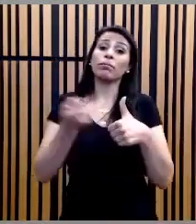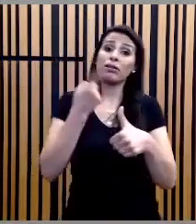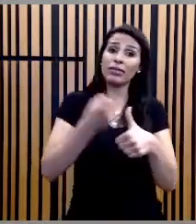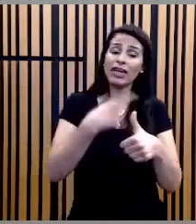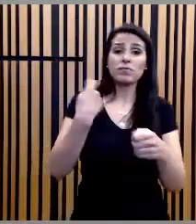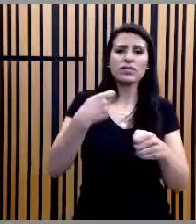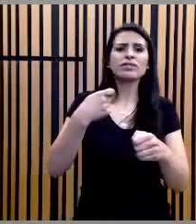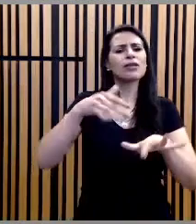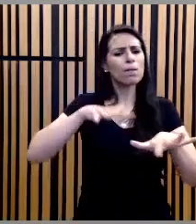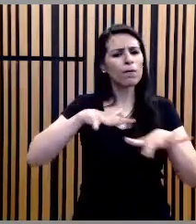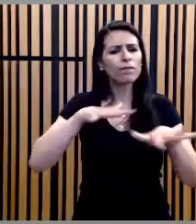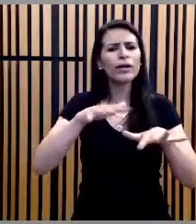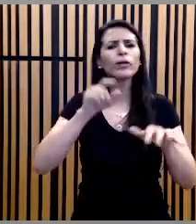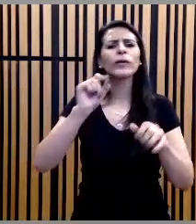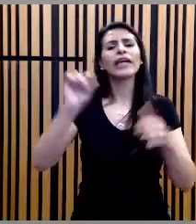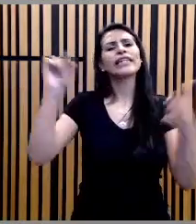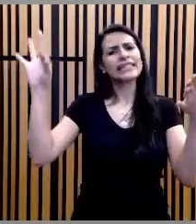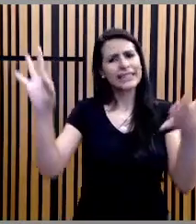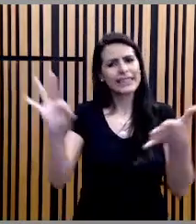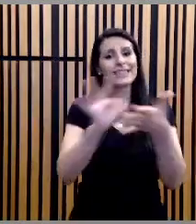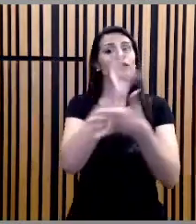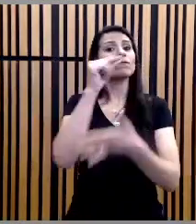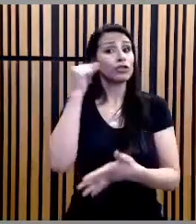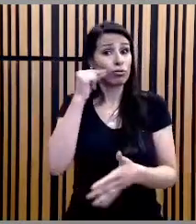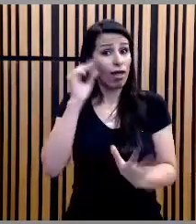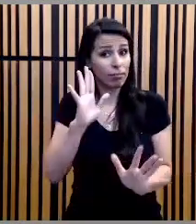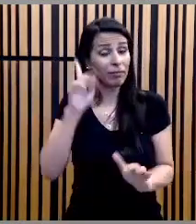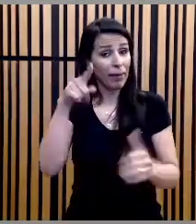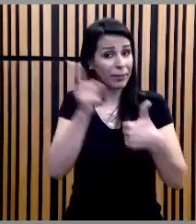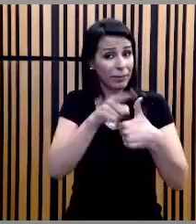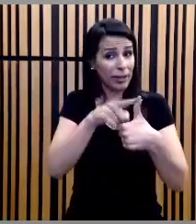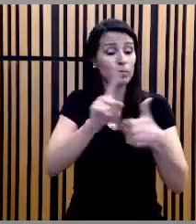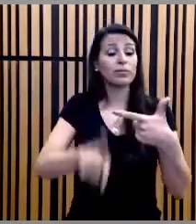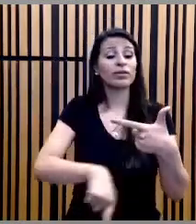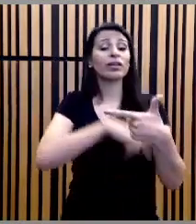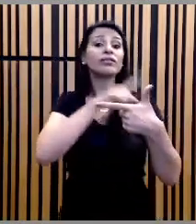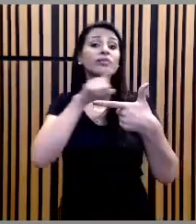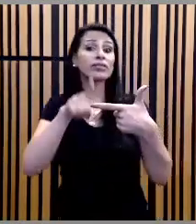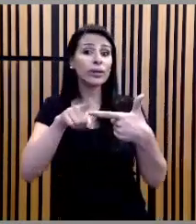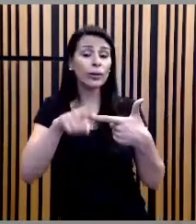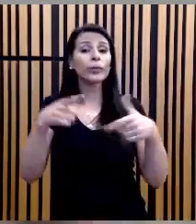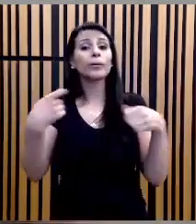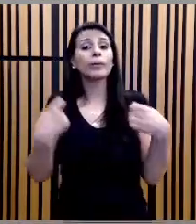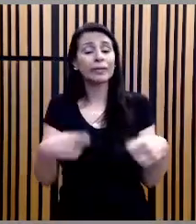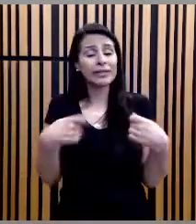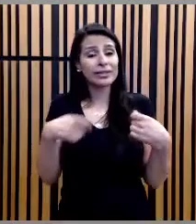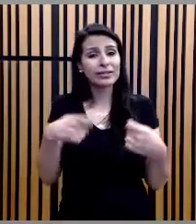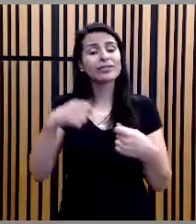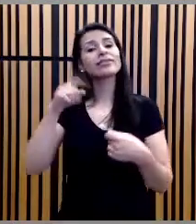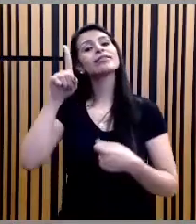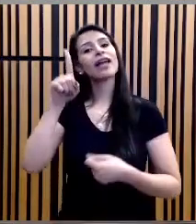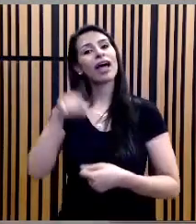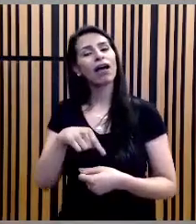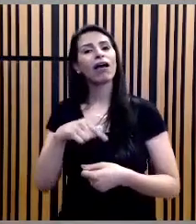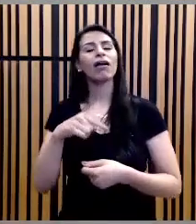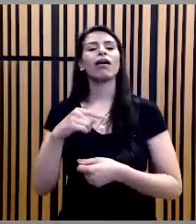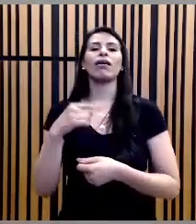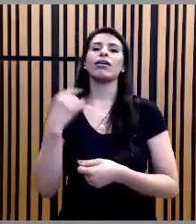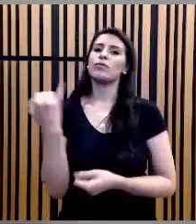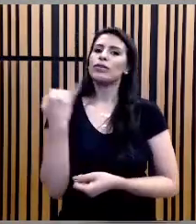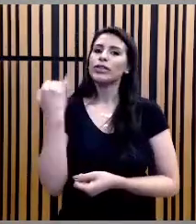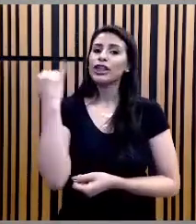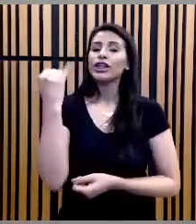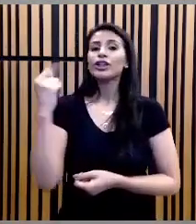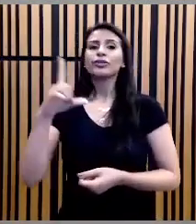no vestibular, né? É a primeira coisa que a gente tem que fazer. A segunda coisa, a gente precisa aí ter toda